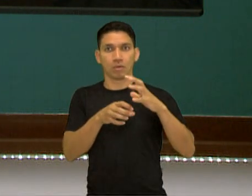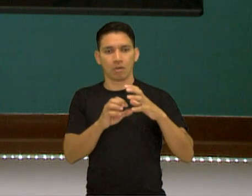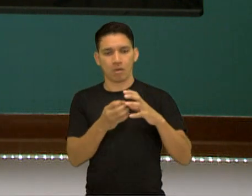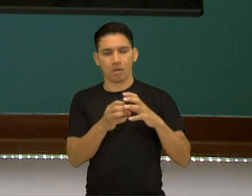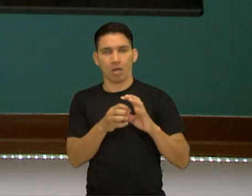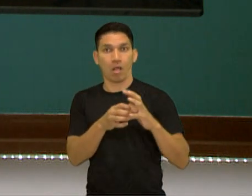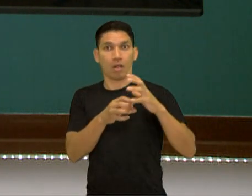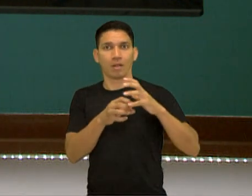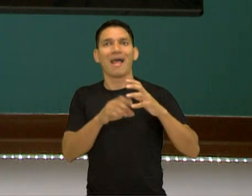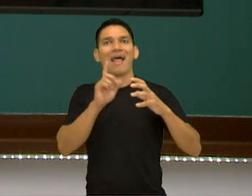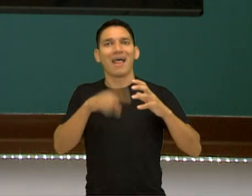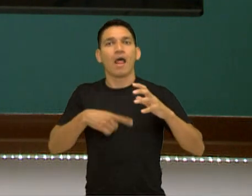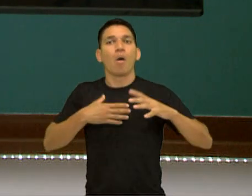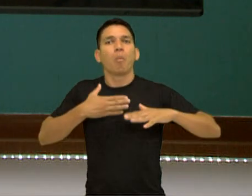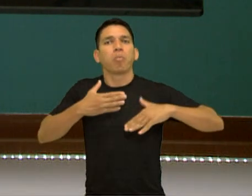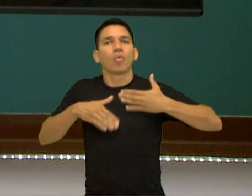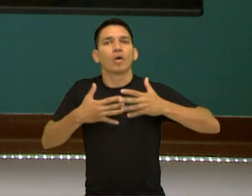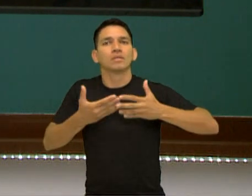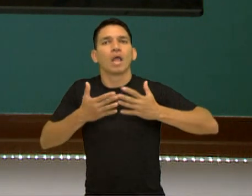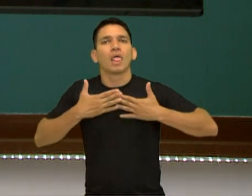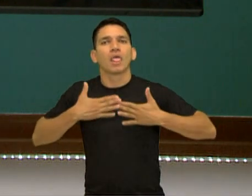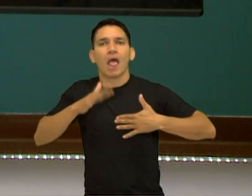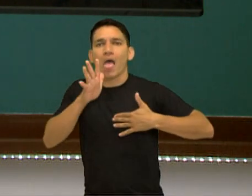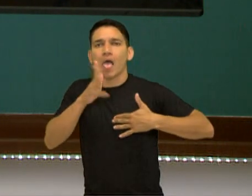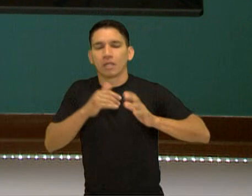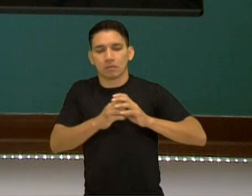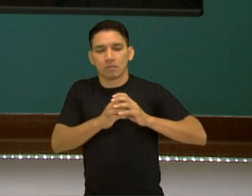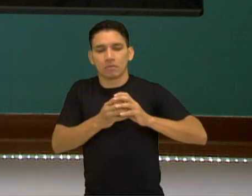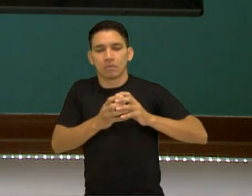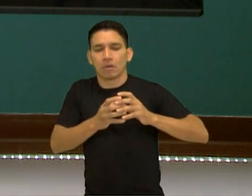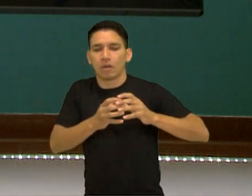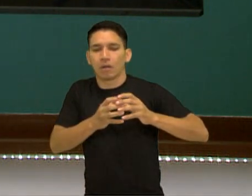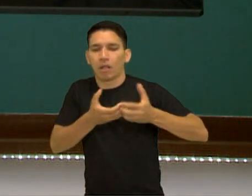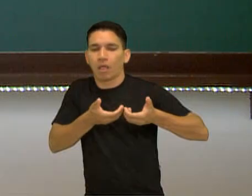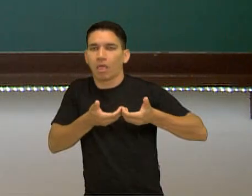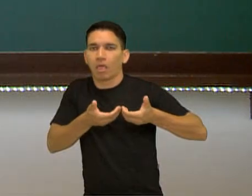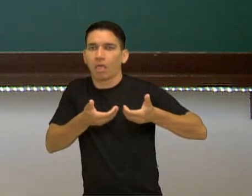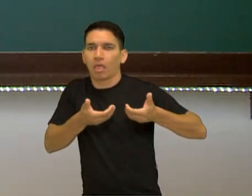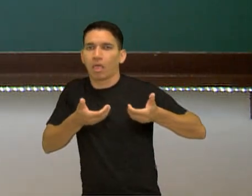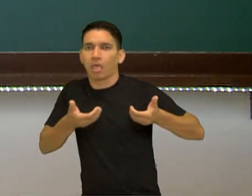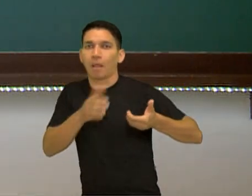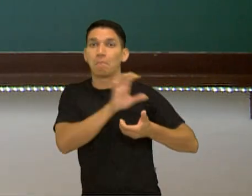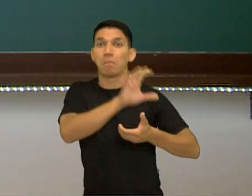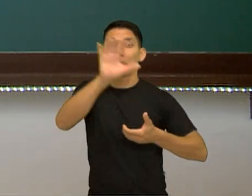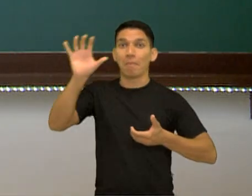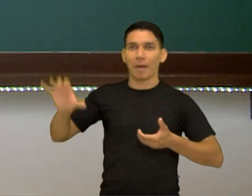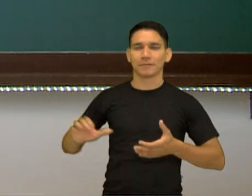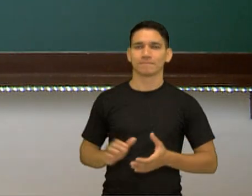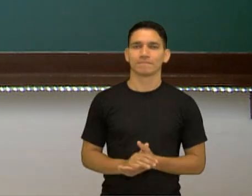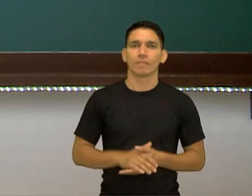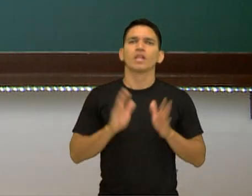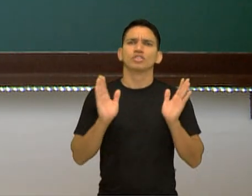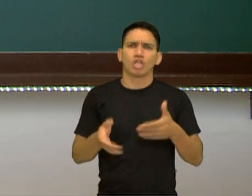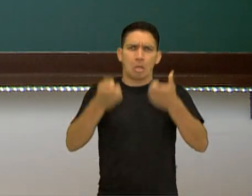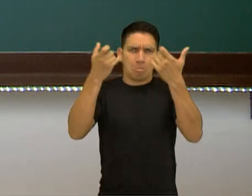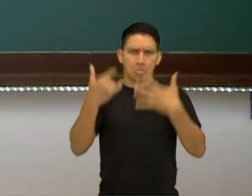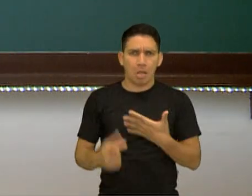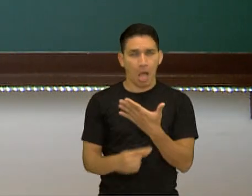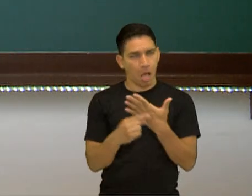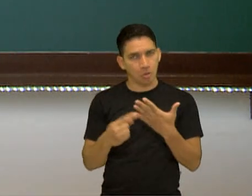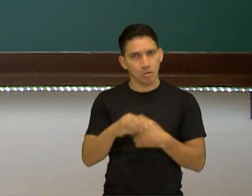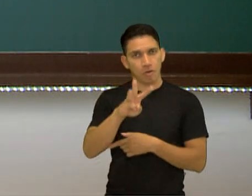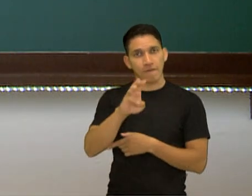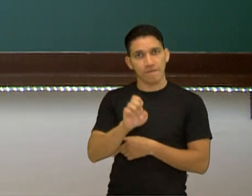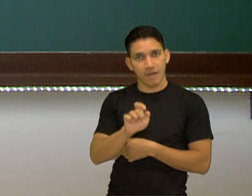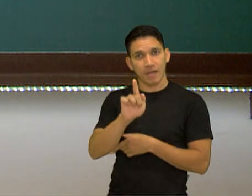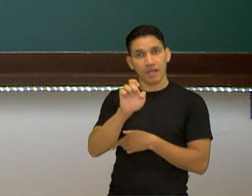no processo lento de separação dos continentes. E agora que a gente falou um pouquinho de Alfred Wegener, a gente